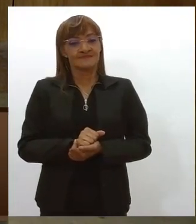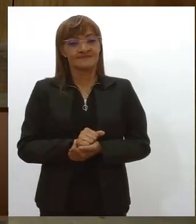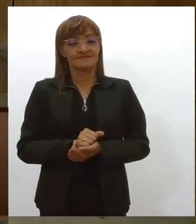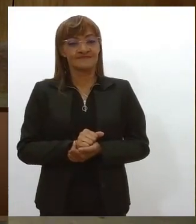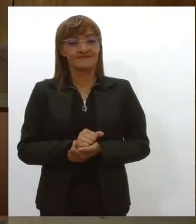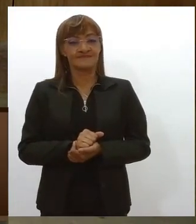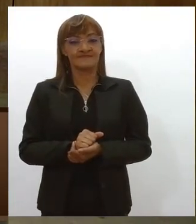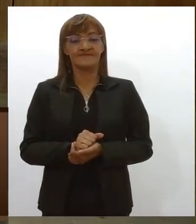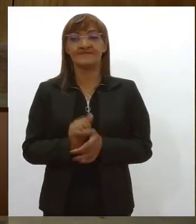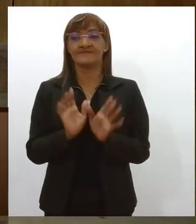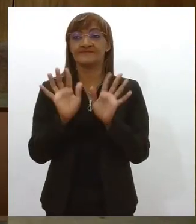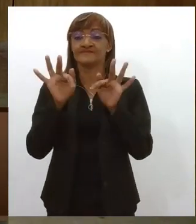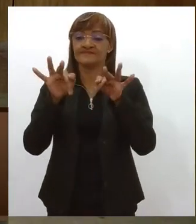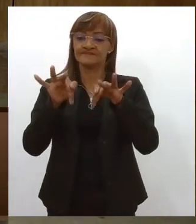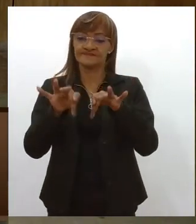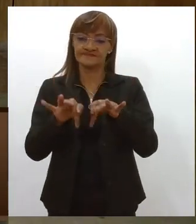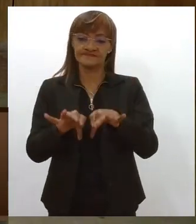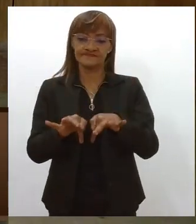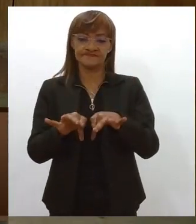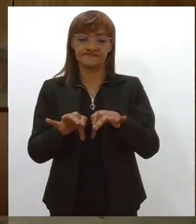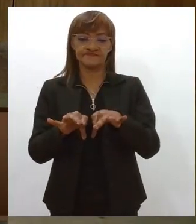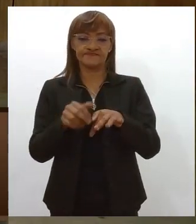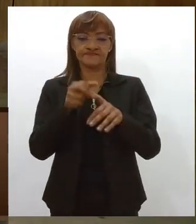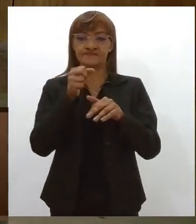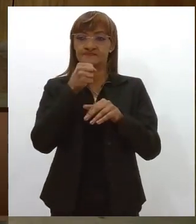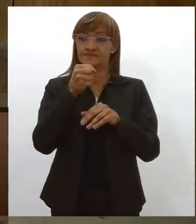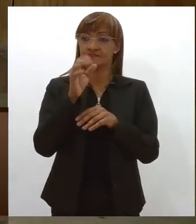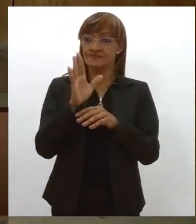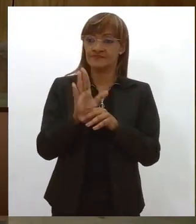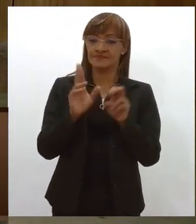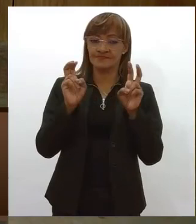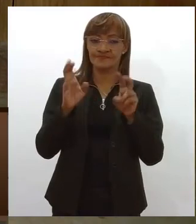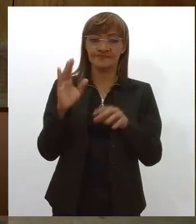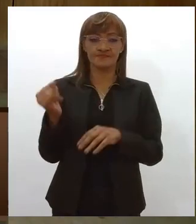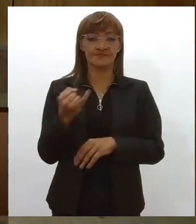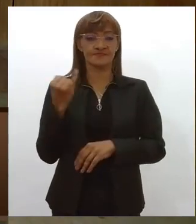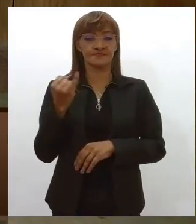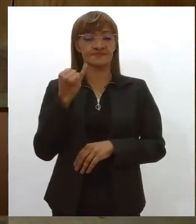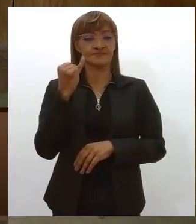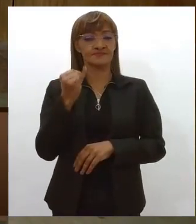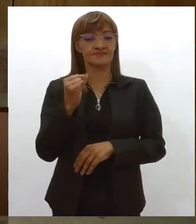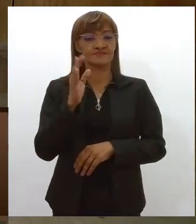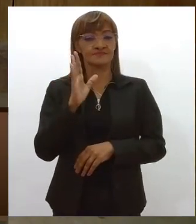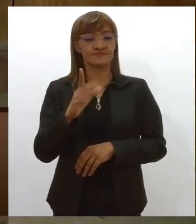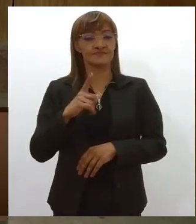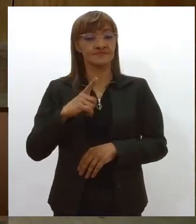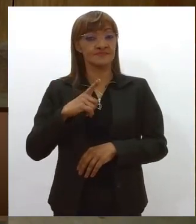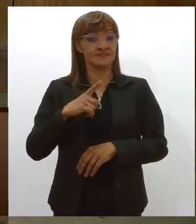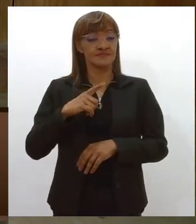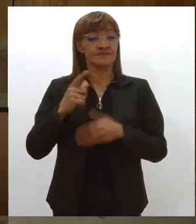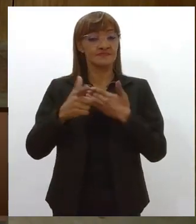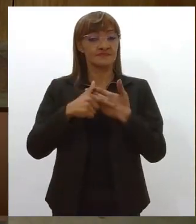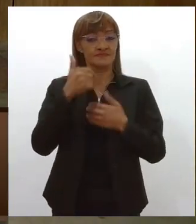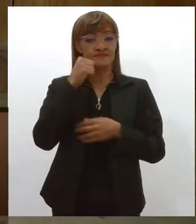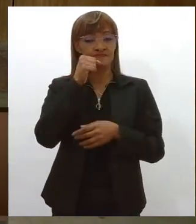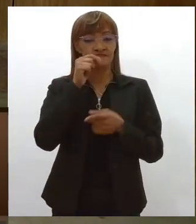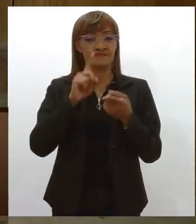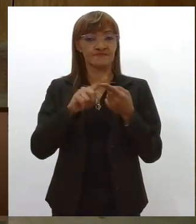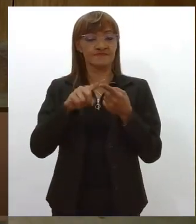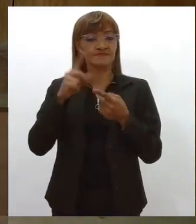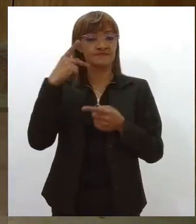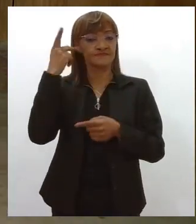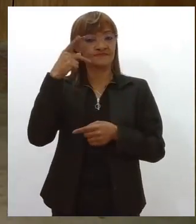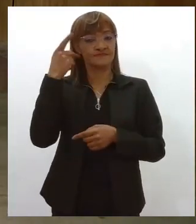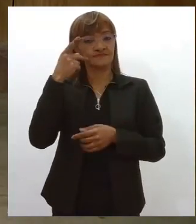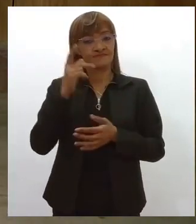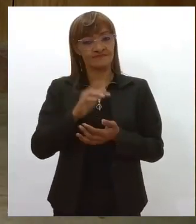de programa, né? Uma fala importante da doutora Lidiane. É importante que tenha essa percepção de mãe, mas também de política, de parlamentar, de novos desafios pela